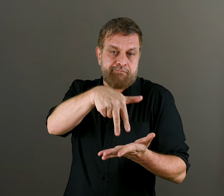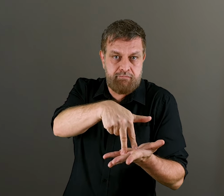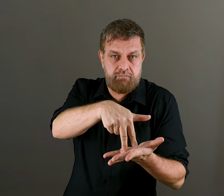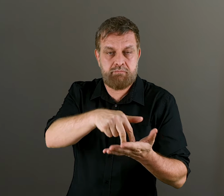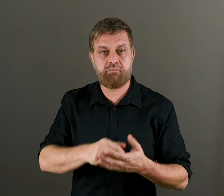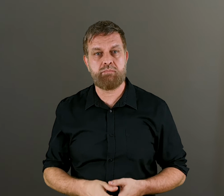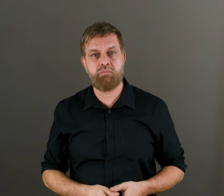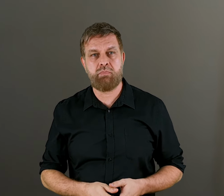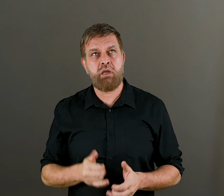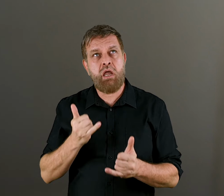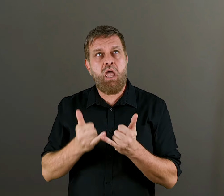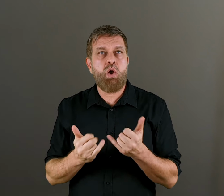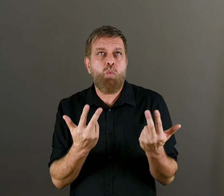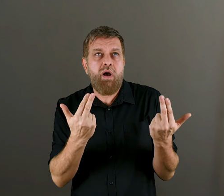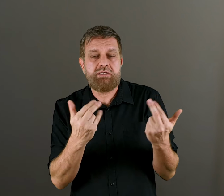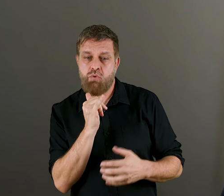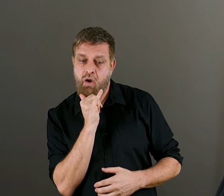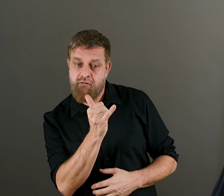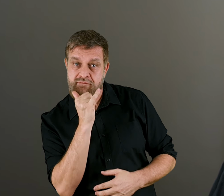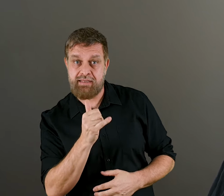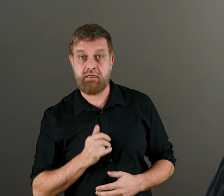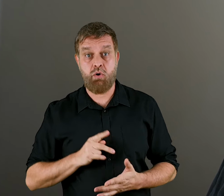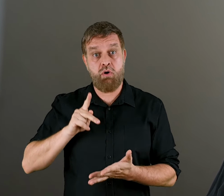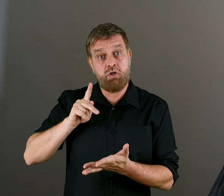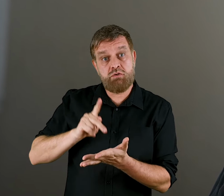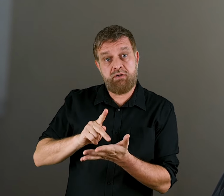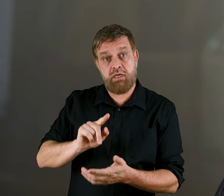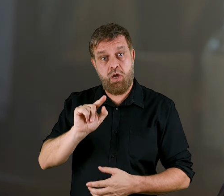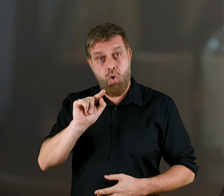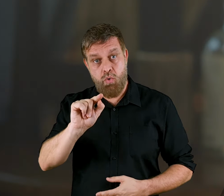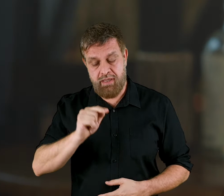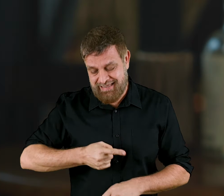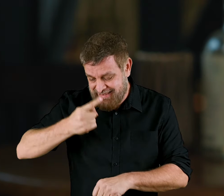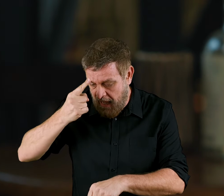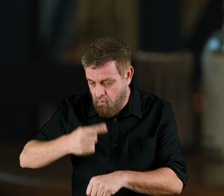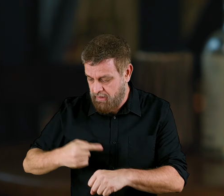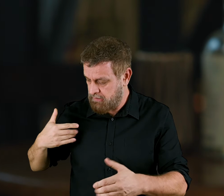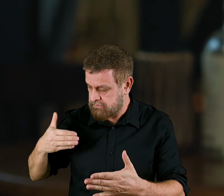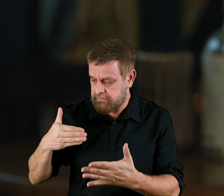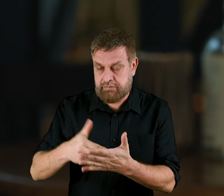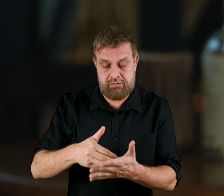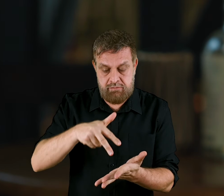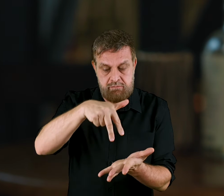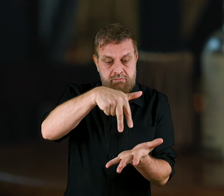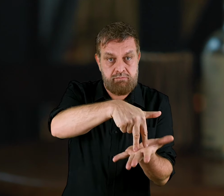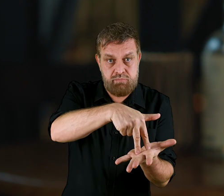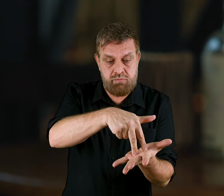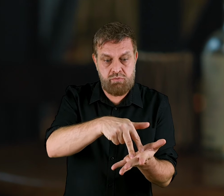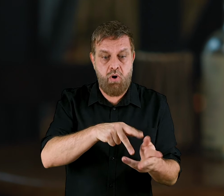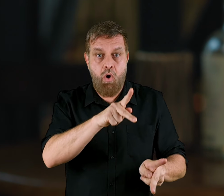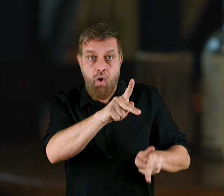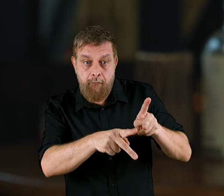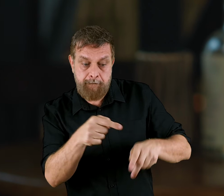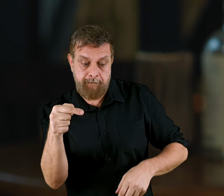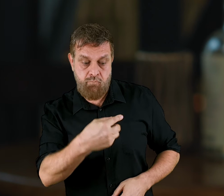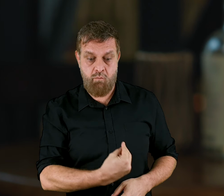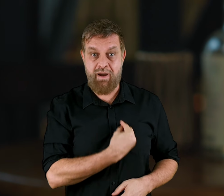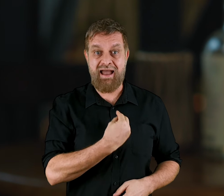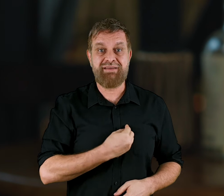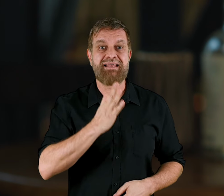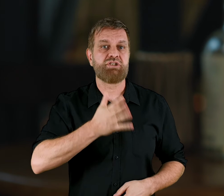quase como se eles dissessem o seguinte, bom, na verdade, o momento que nós chegamos, a civilização humana já opera por seleção